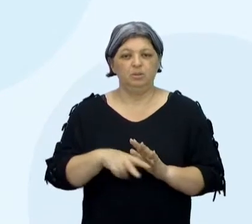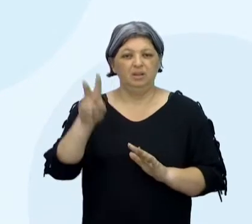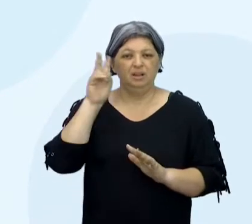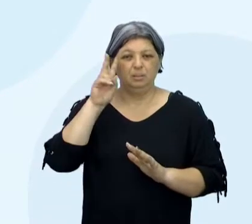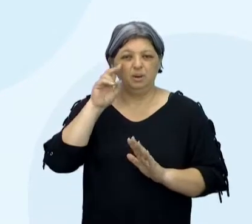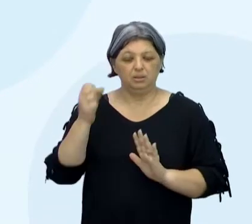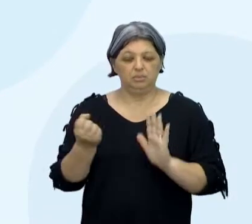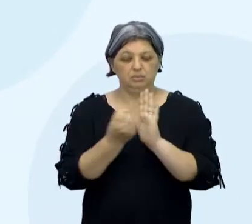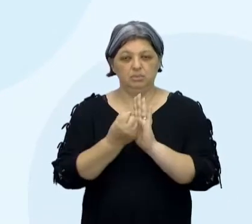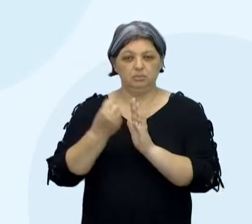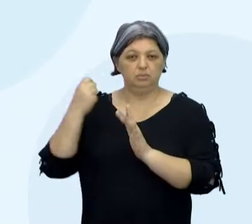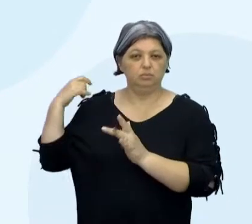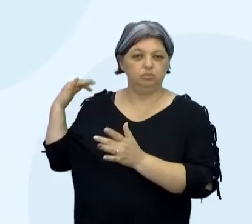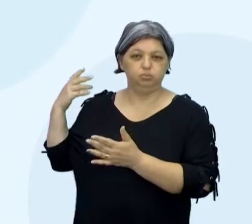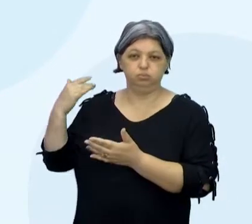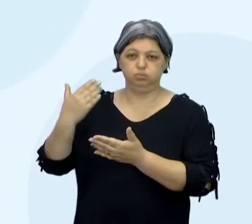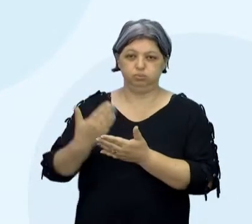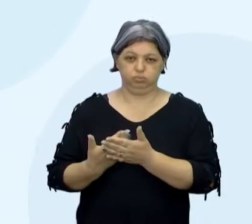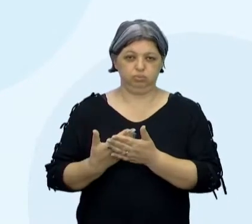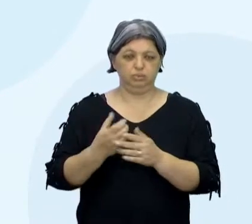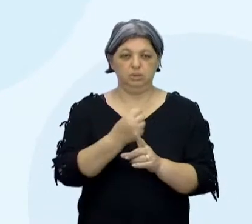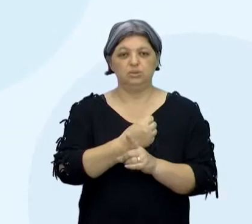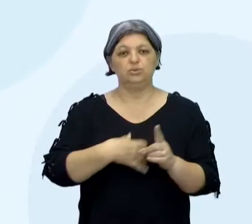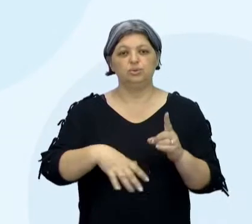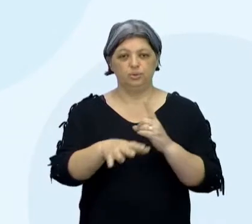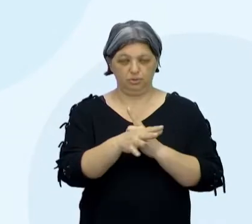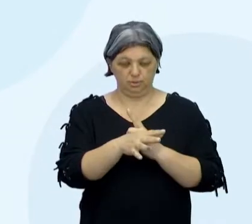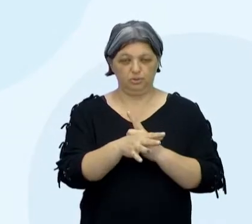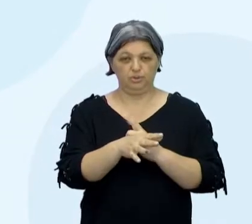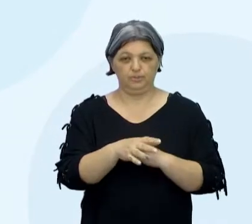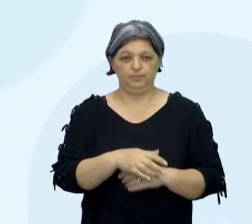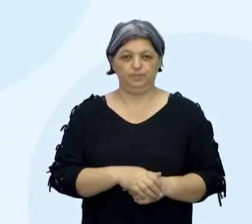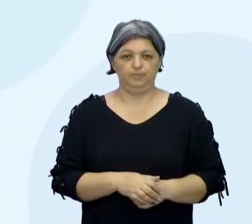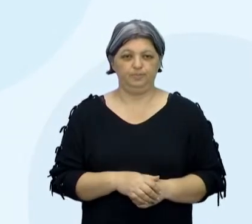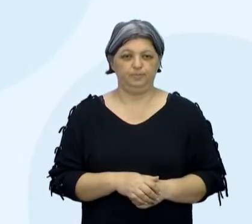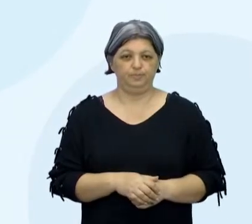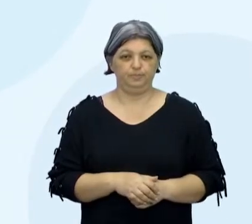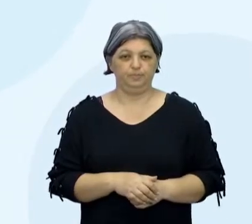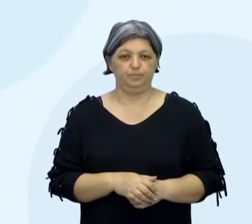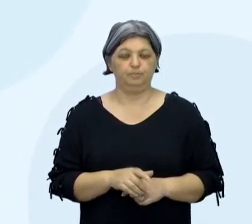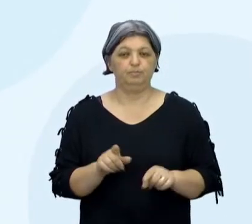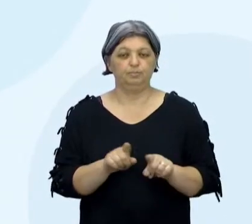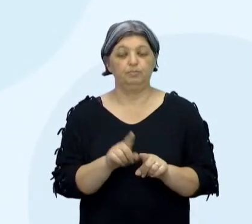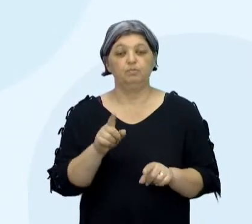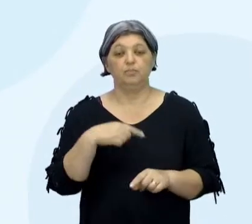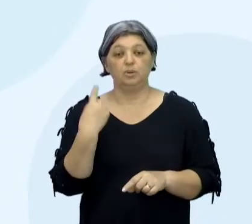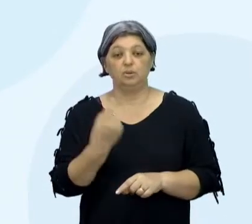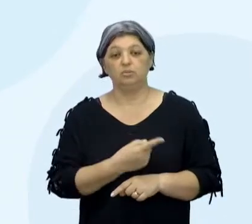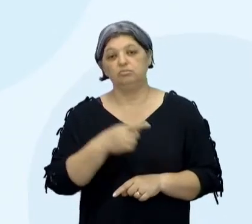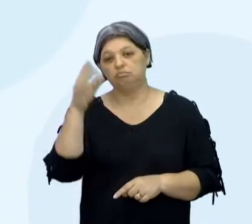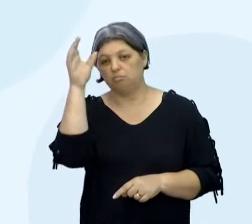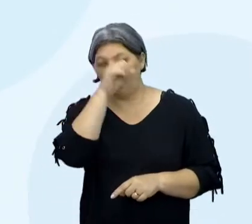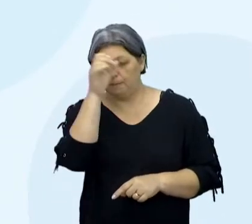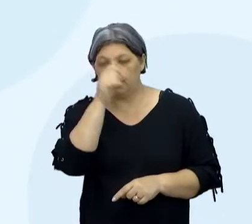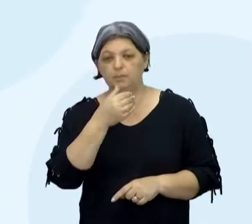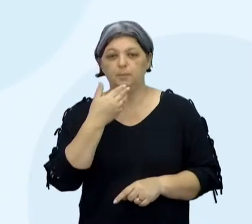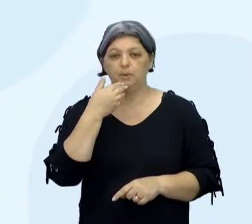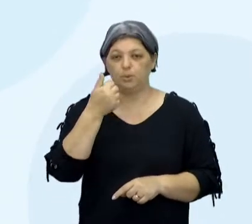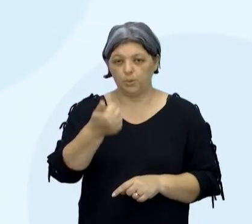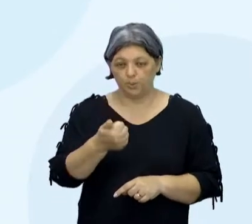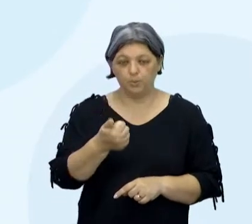bem como também da sociologia né para que a gente possa ir aprender melhor né